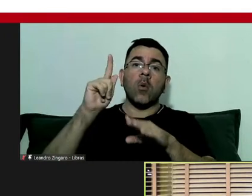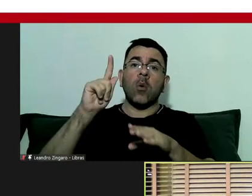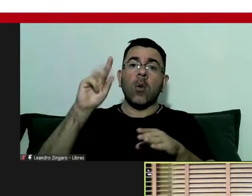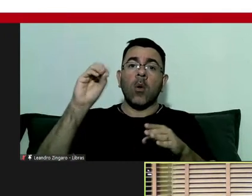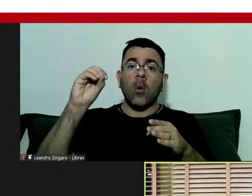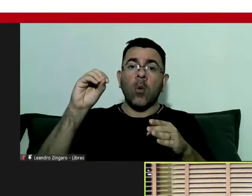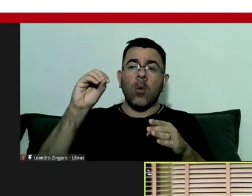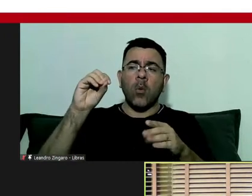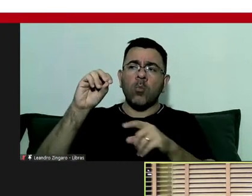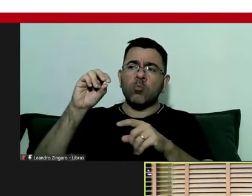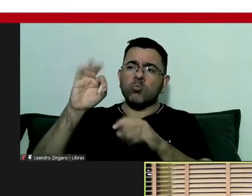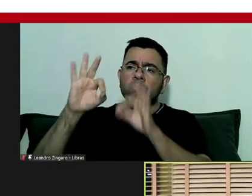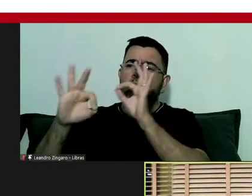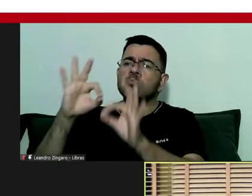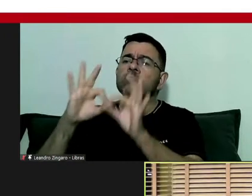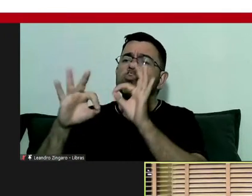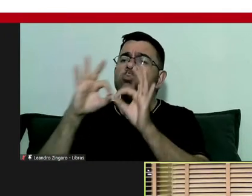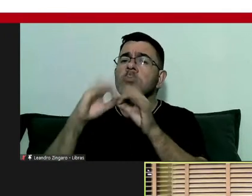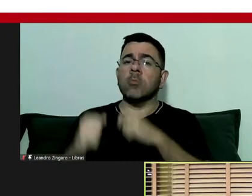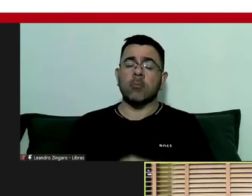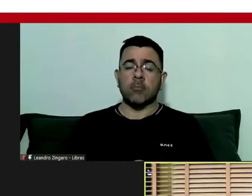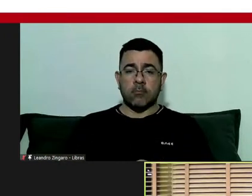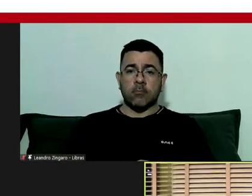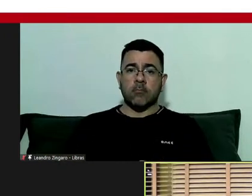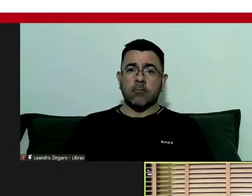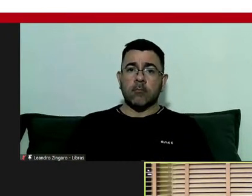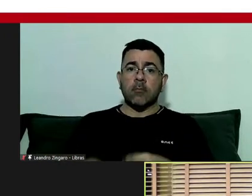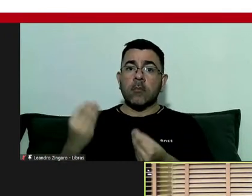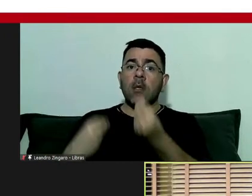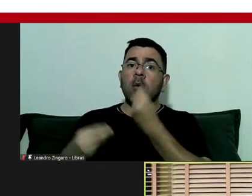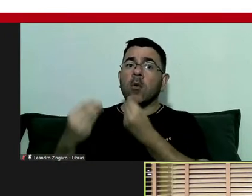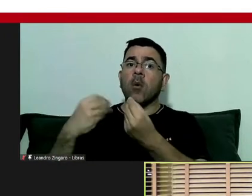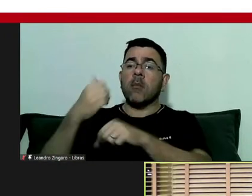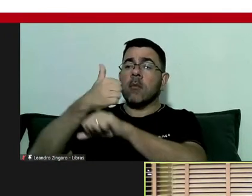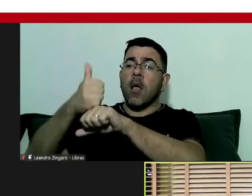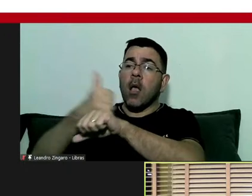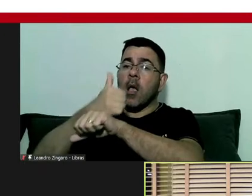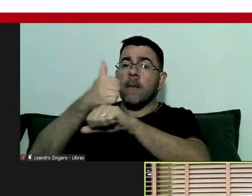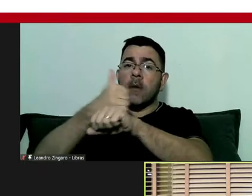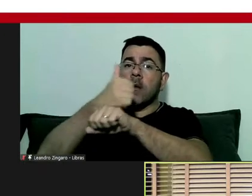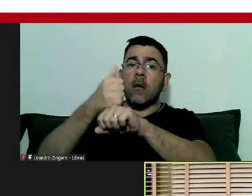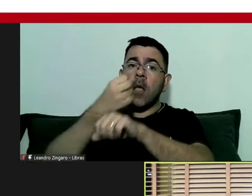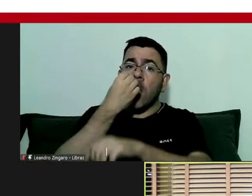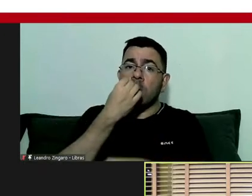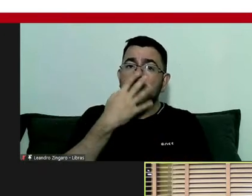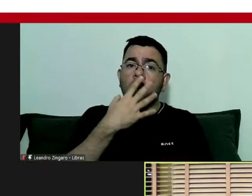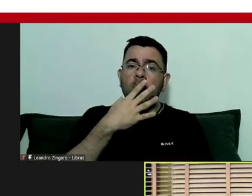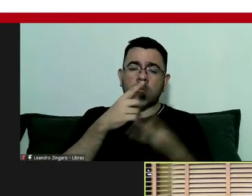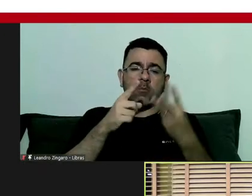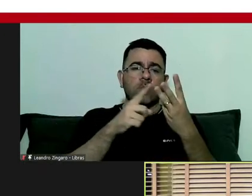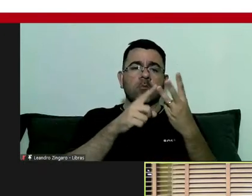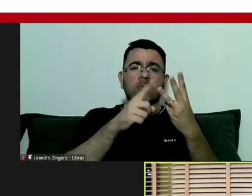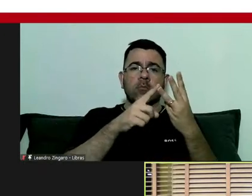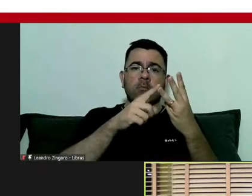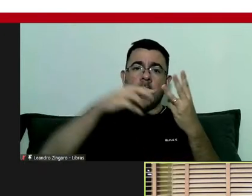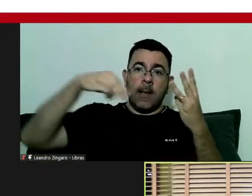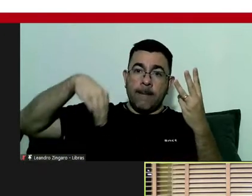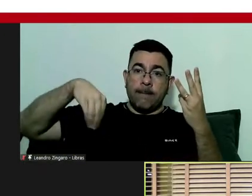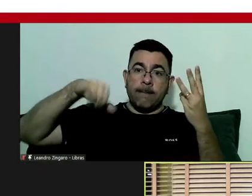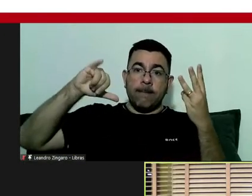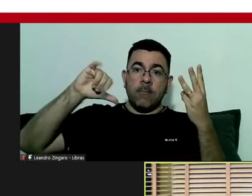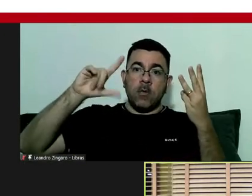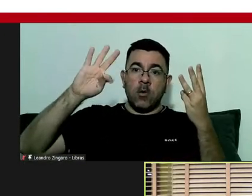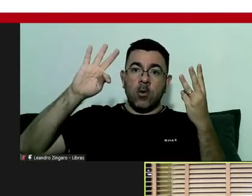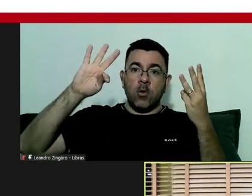eh como sabemos que um profissional é realmente qualificado o Milton Ferreira E